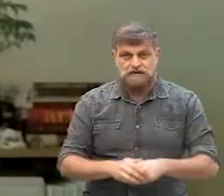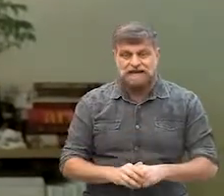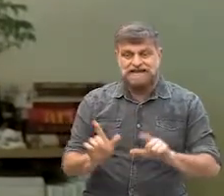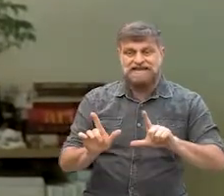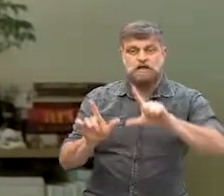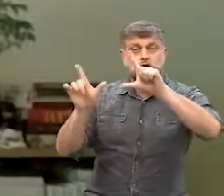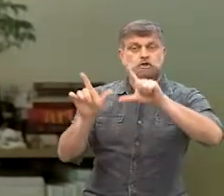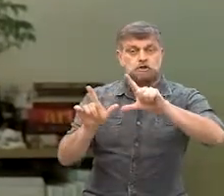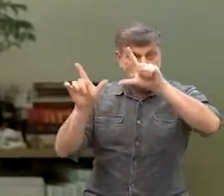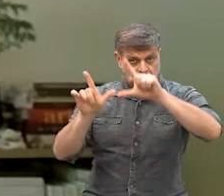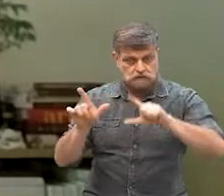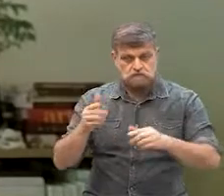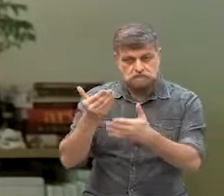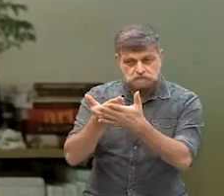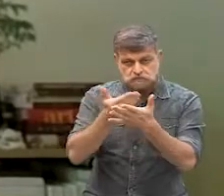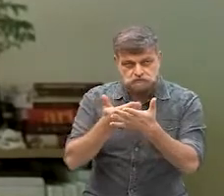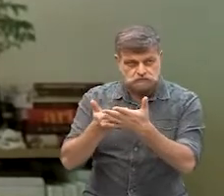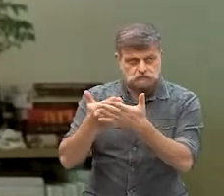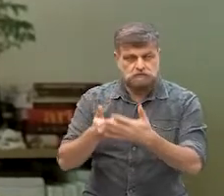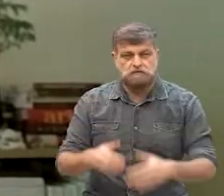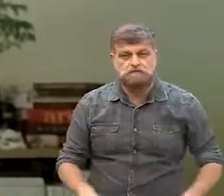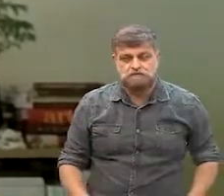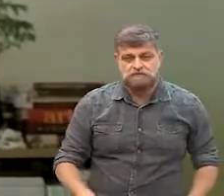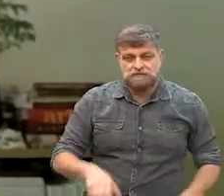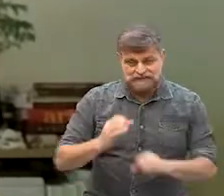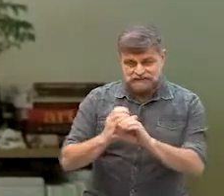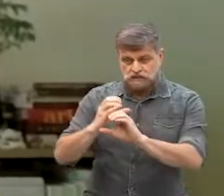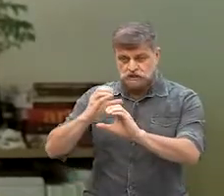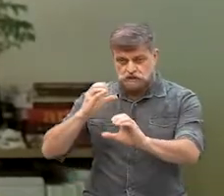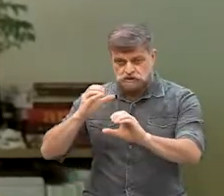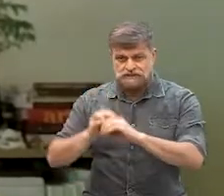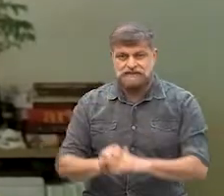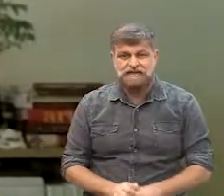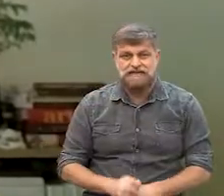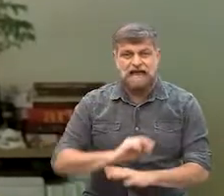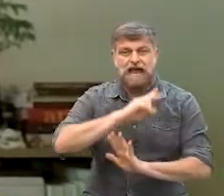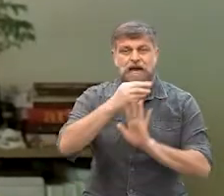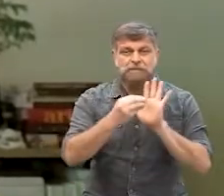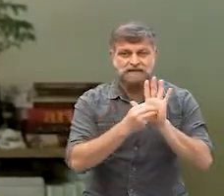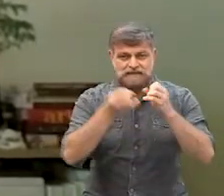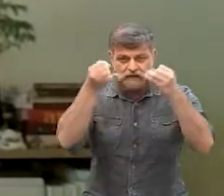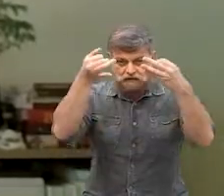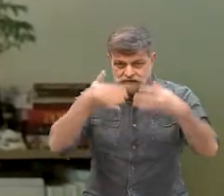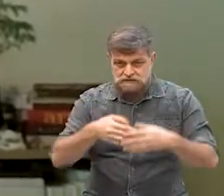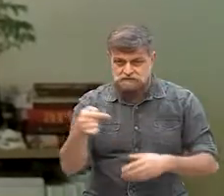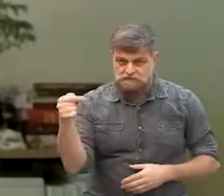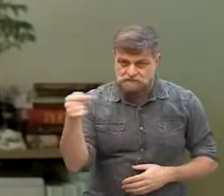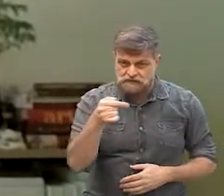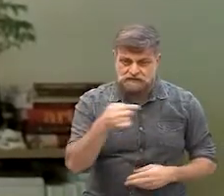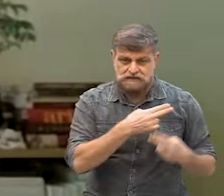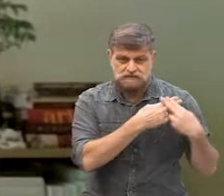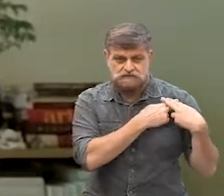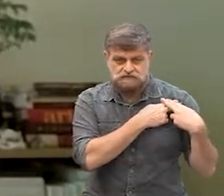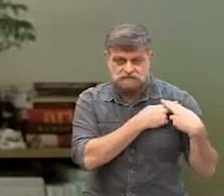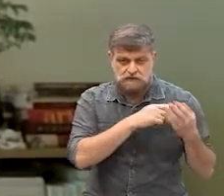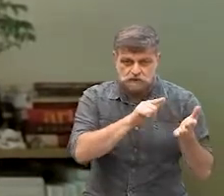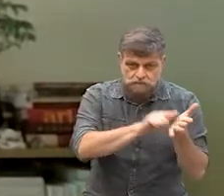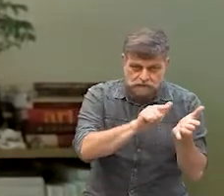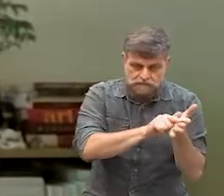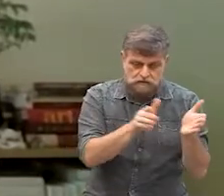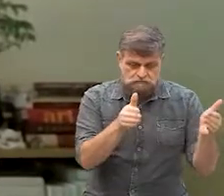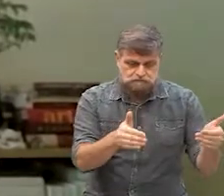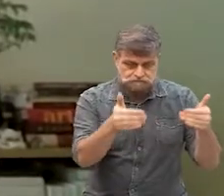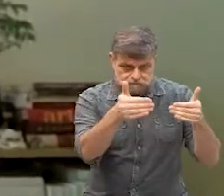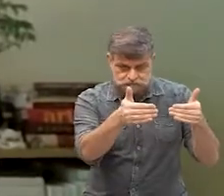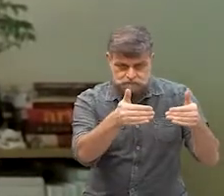em Engenharia Urbana e Ambiental, fala do papel da embalagem. A gente não pode dizer que a mesma